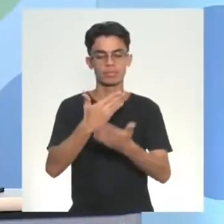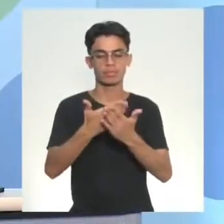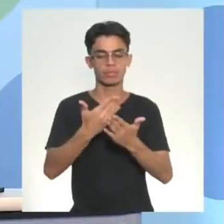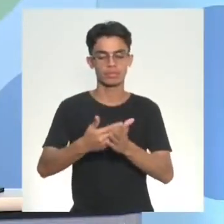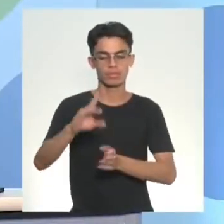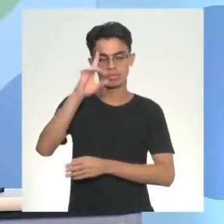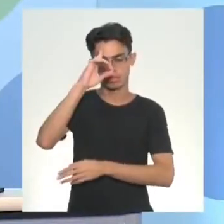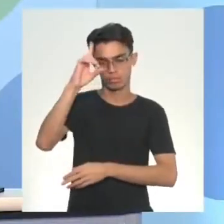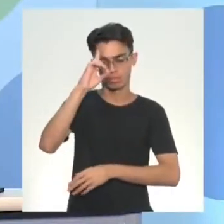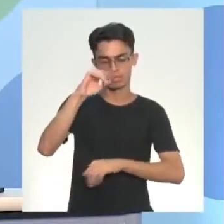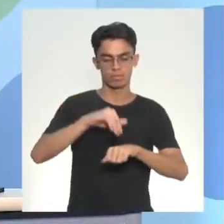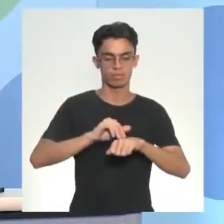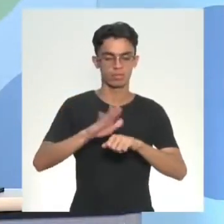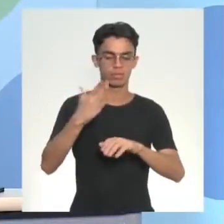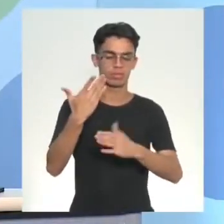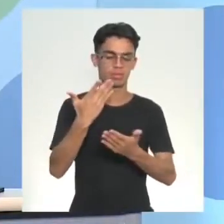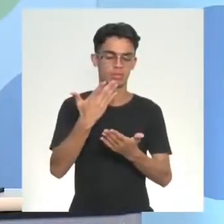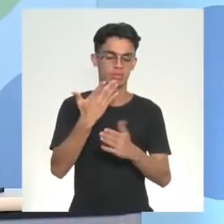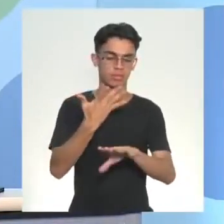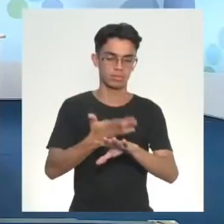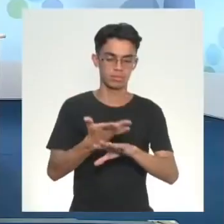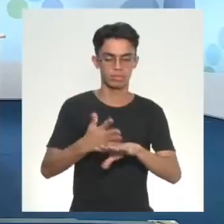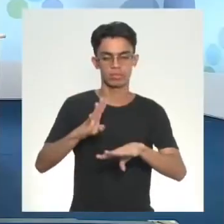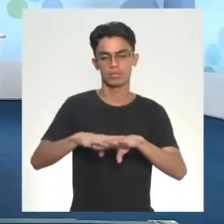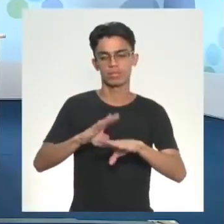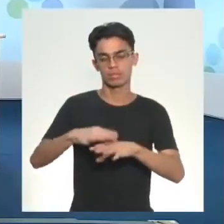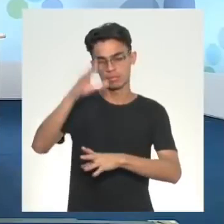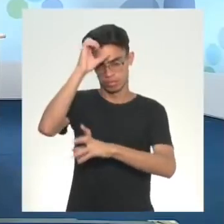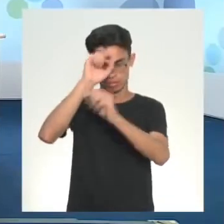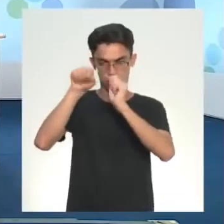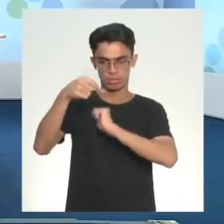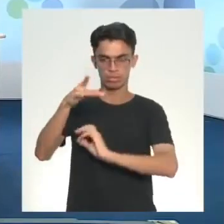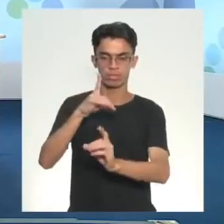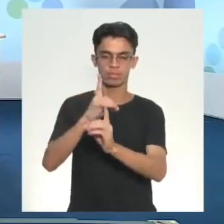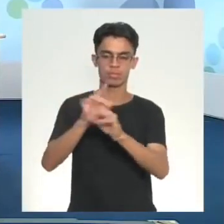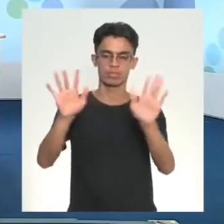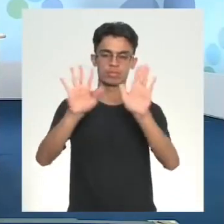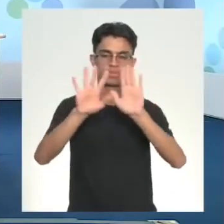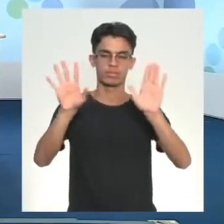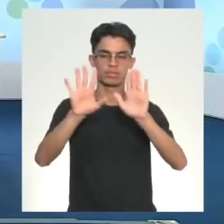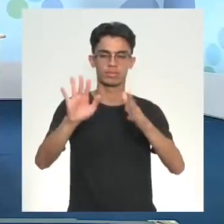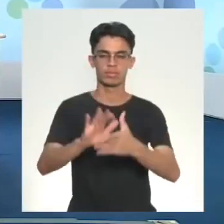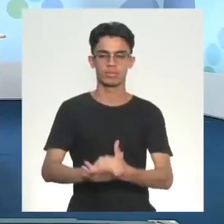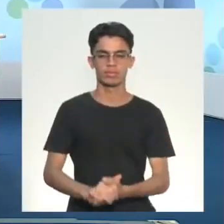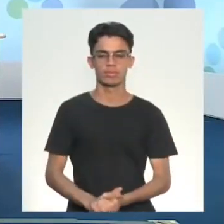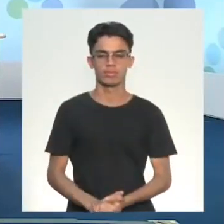cada dia mais matemática, tá bom? E a gente se vê numa próxima aula. Tchau, Tchau, tchau. pessoal!